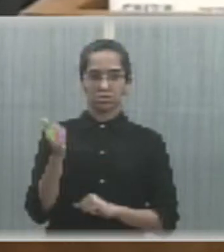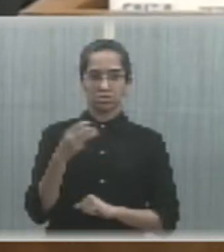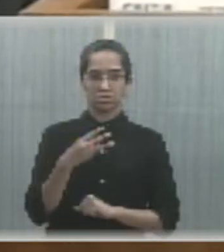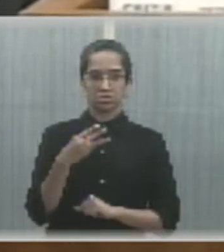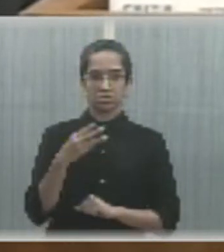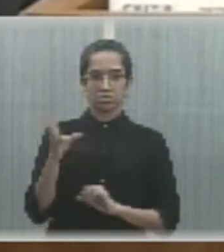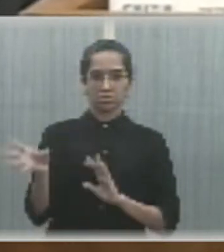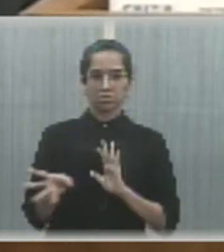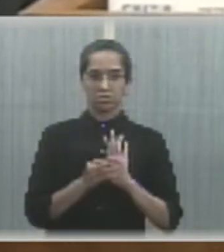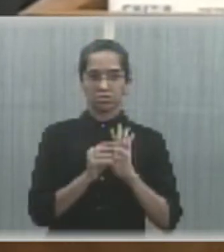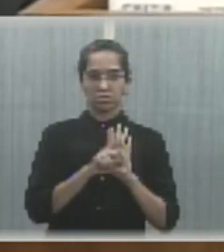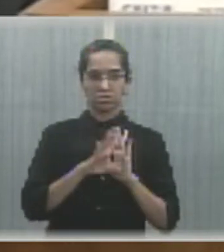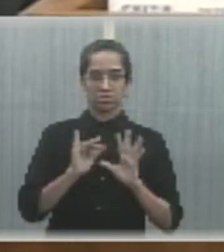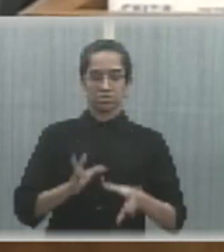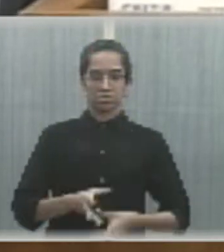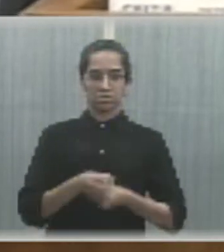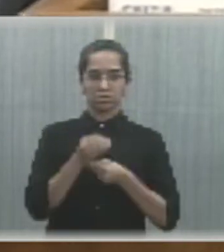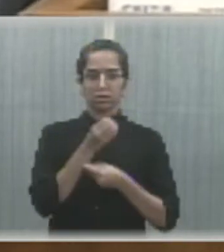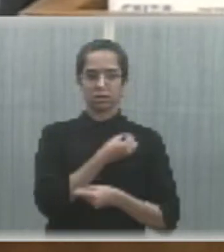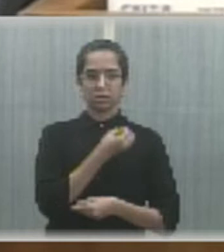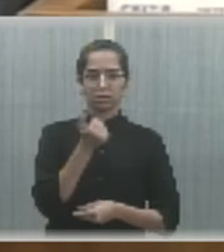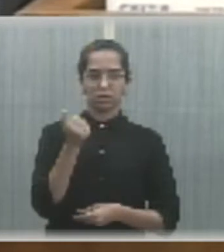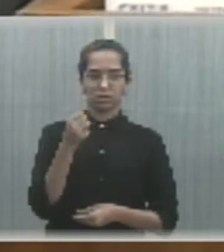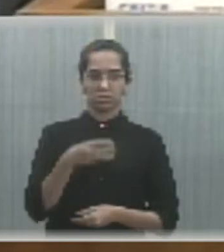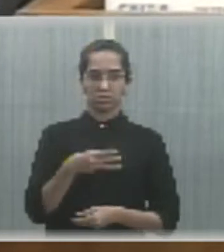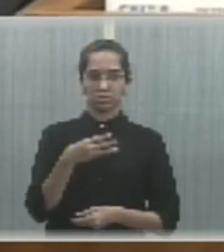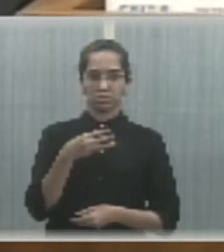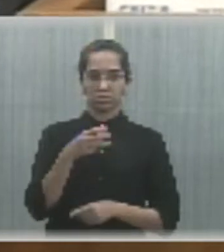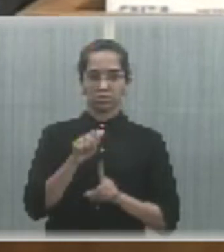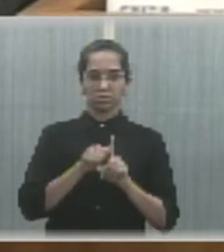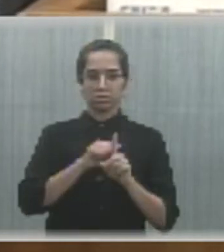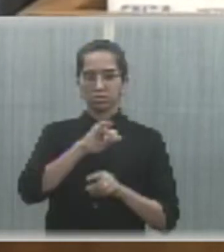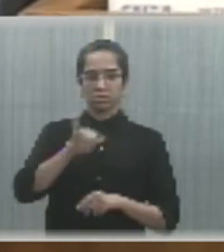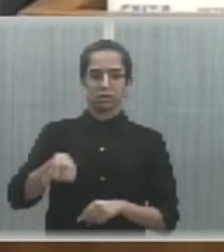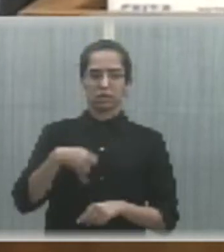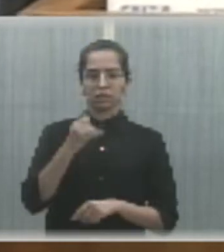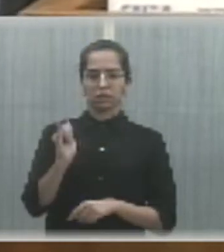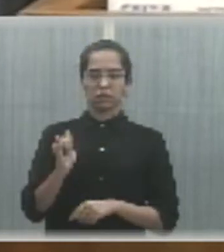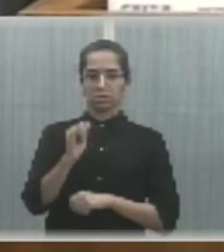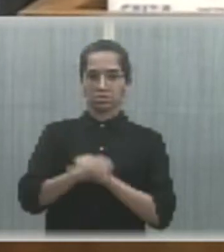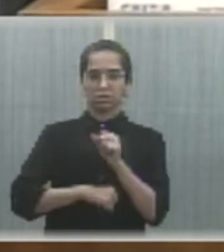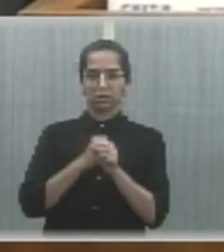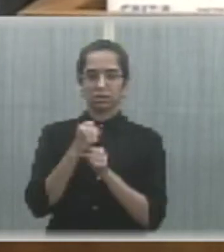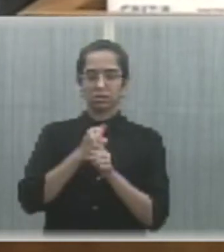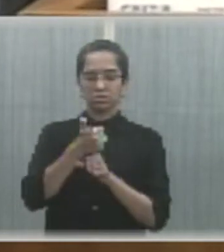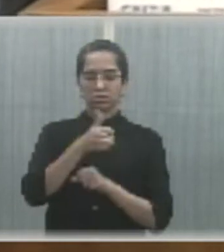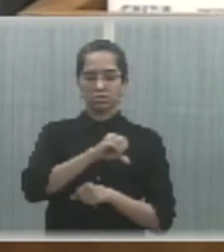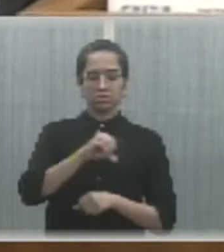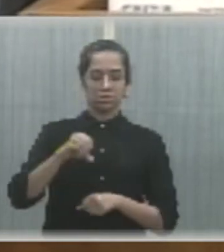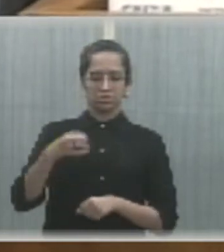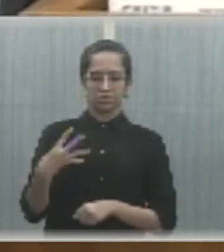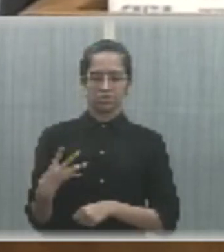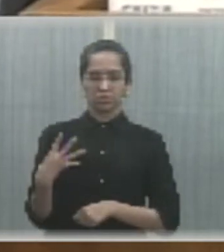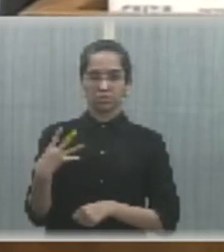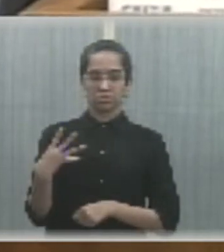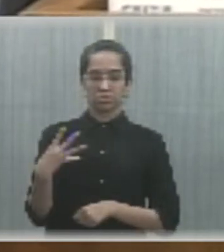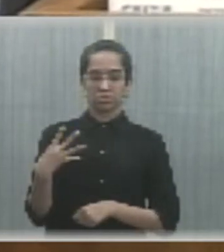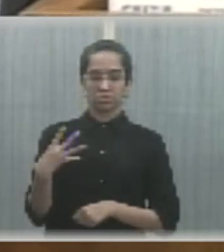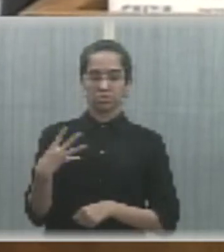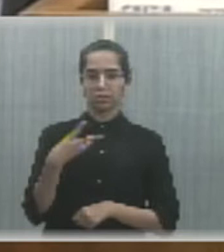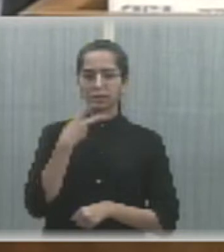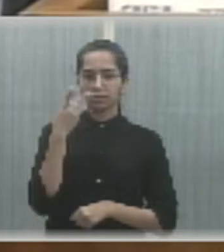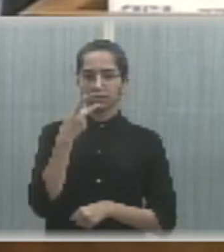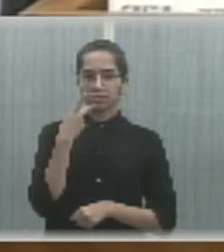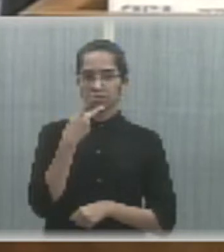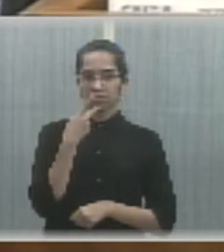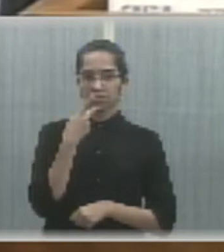Lei Complementar Estadual número 13, de janeiro de 1994, a qual dispõe sobre o